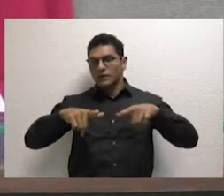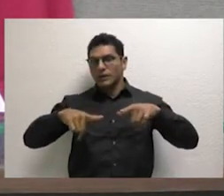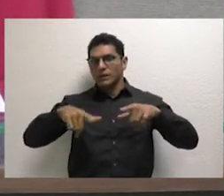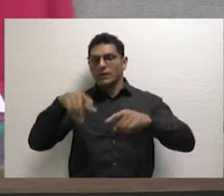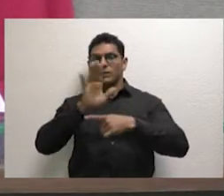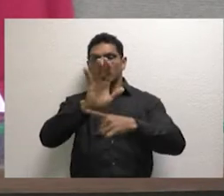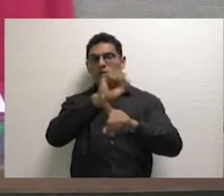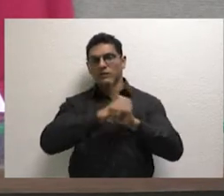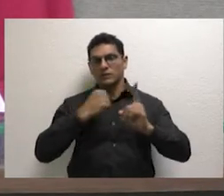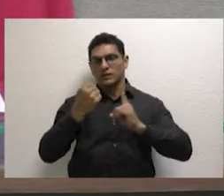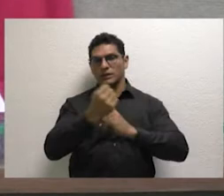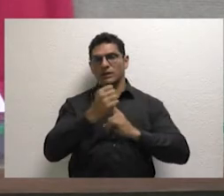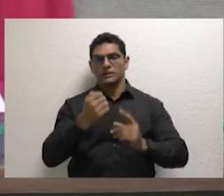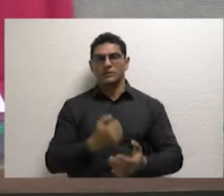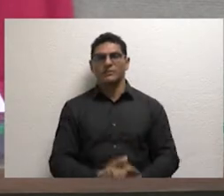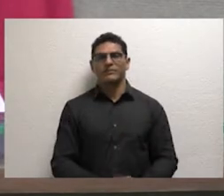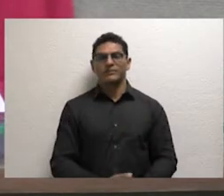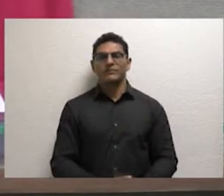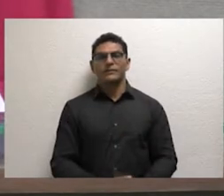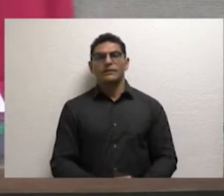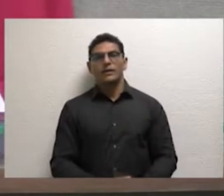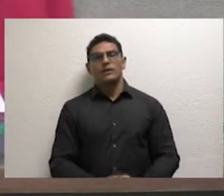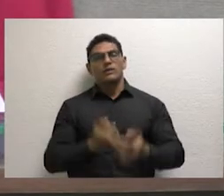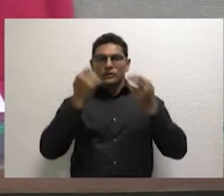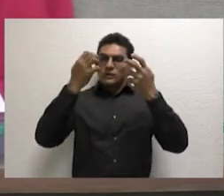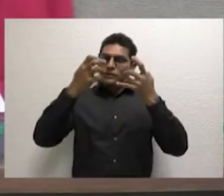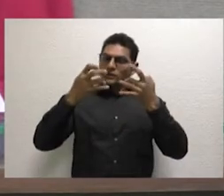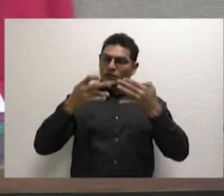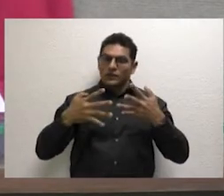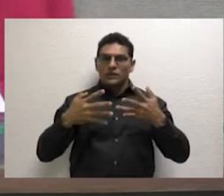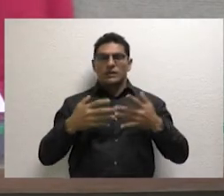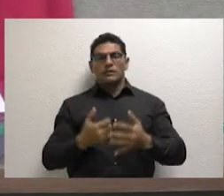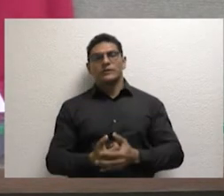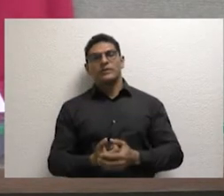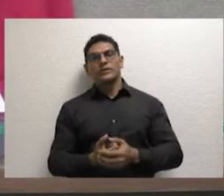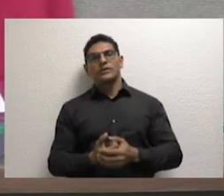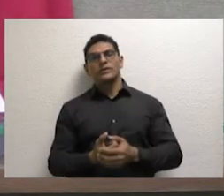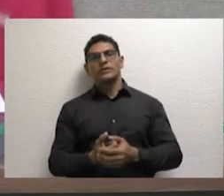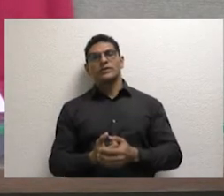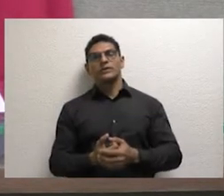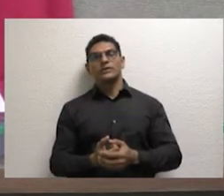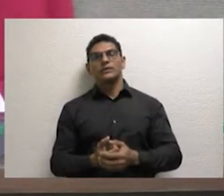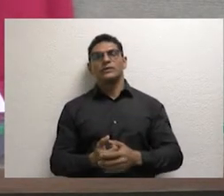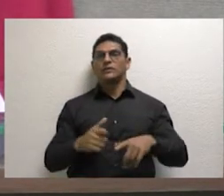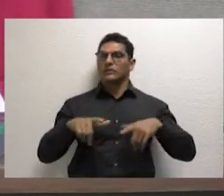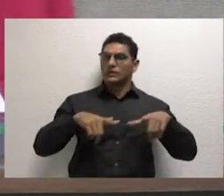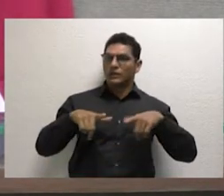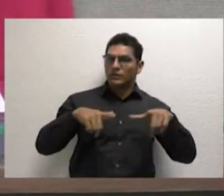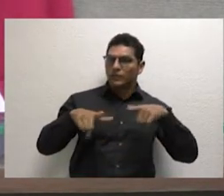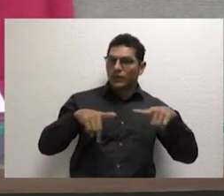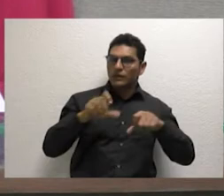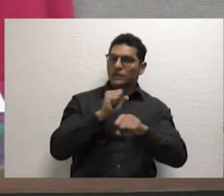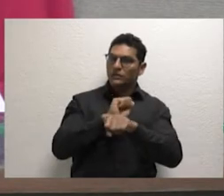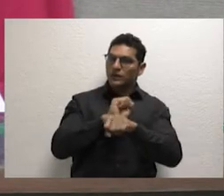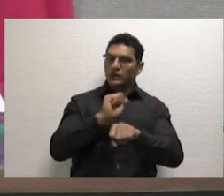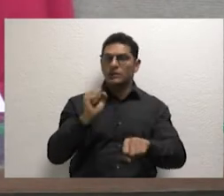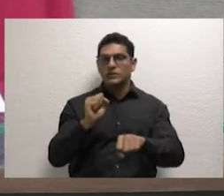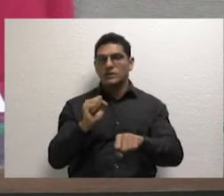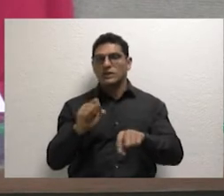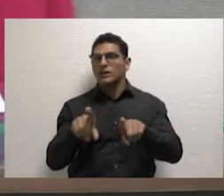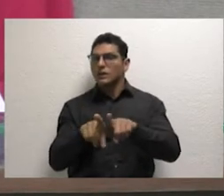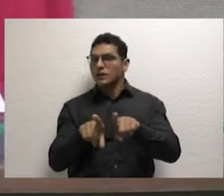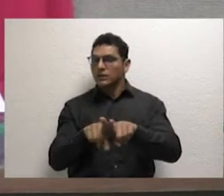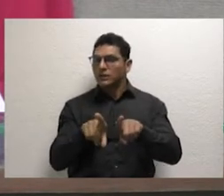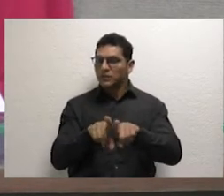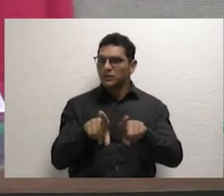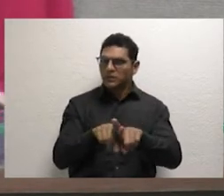sociedade. Mas, enquanto nós falamos aqui de um serviço que nós esperamos bom, eu também vou falar aqui de um